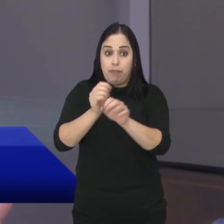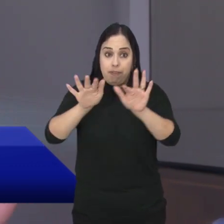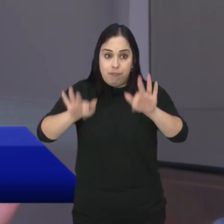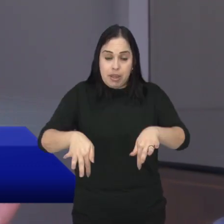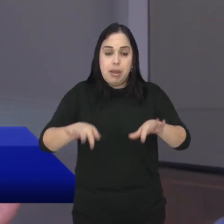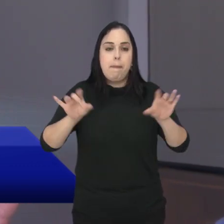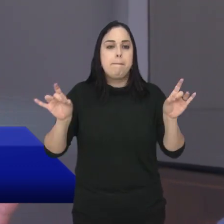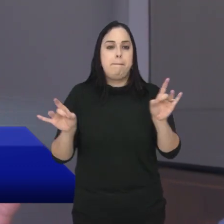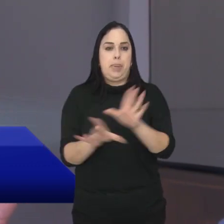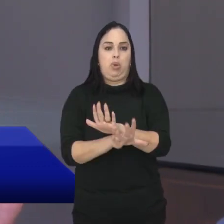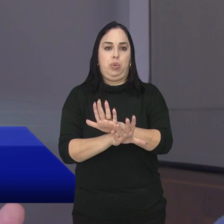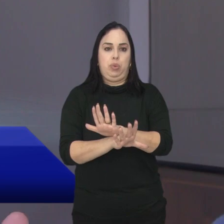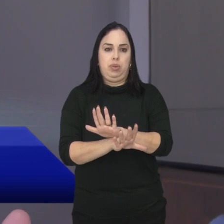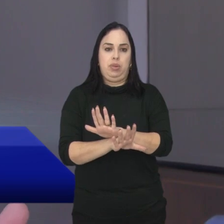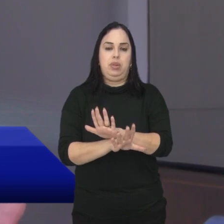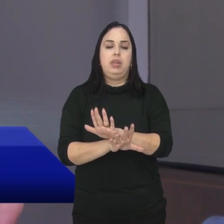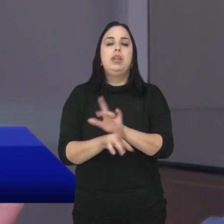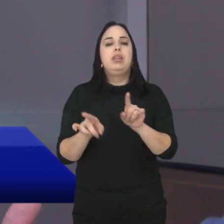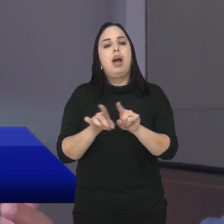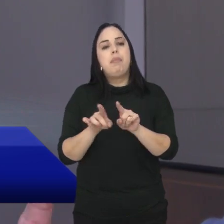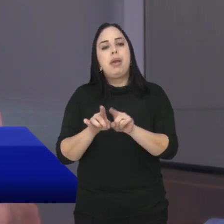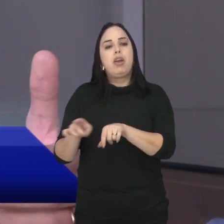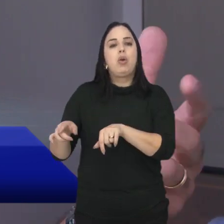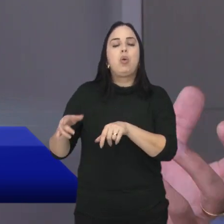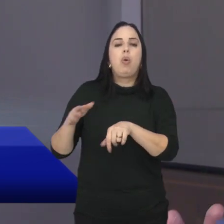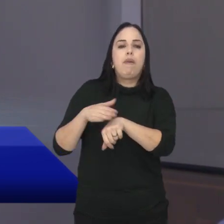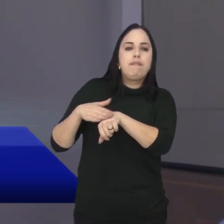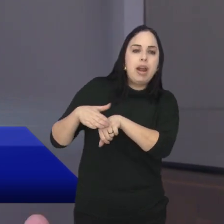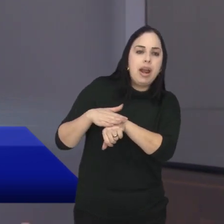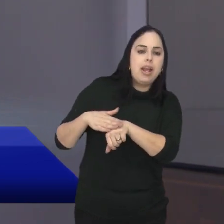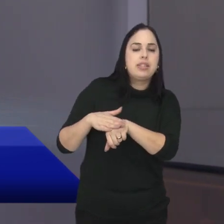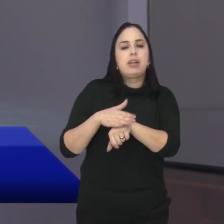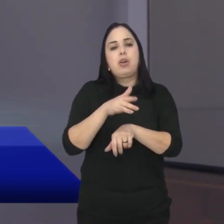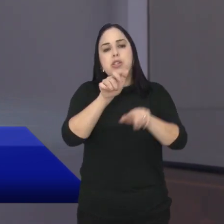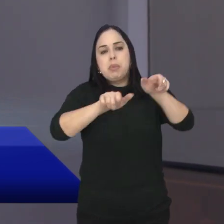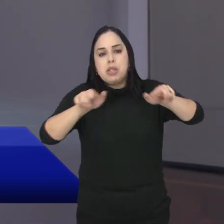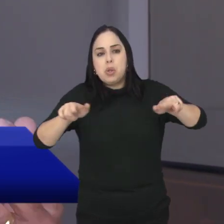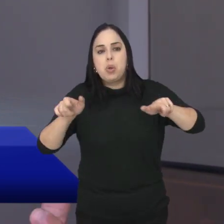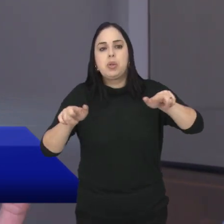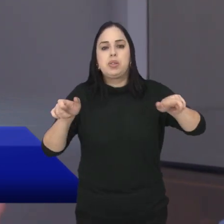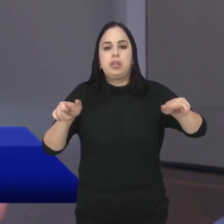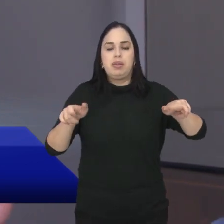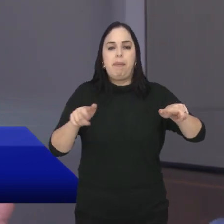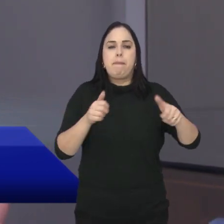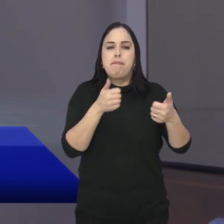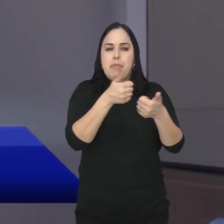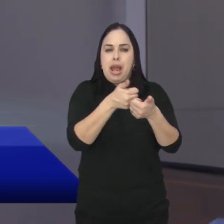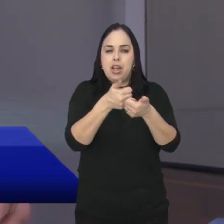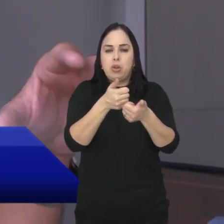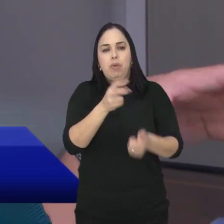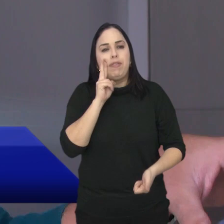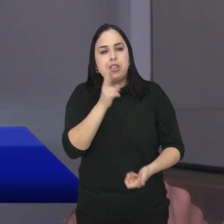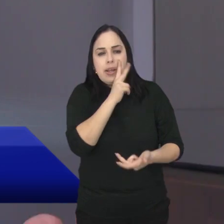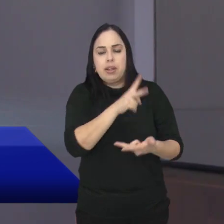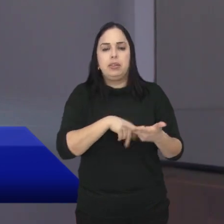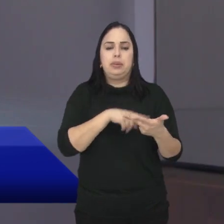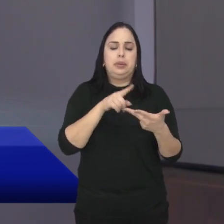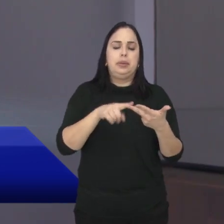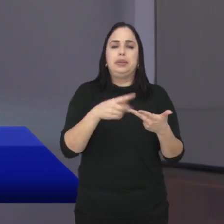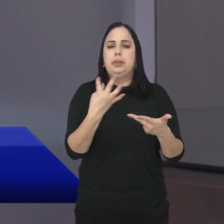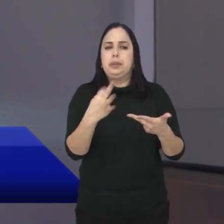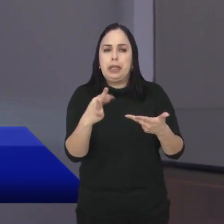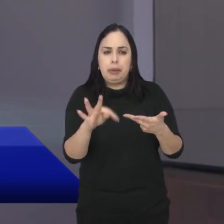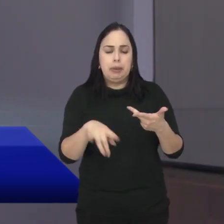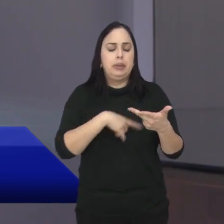o projeto executivo, faz a validação, conversa junto com os maiores impactados de bairros, enfim, que seria ali próximo Vista Verde,